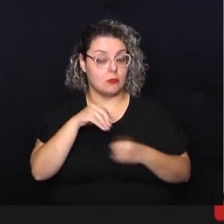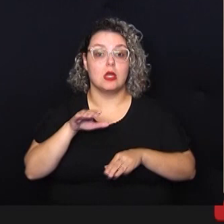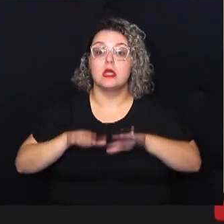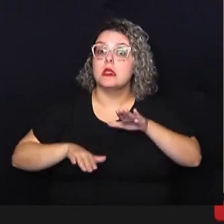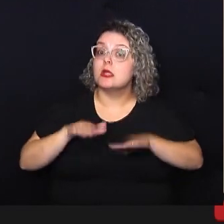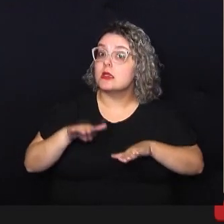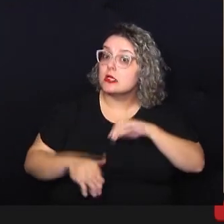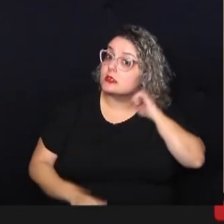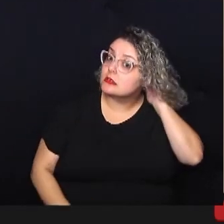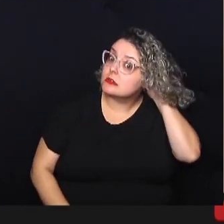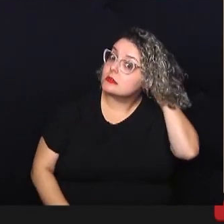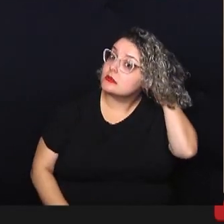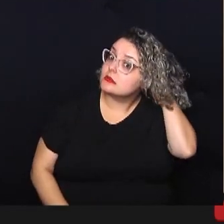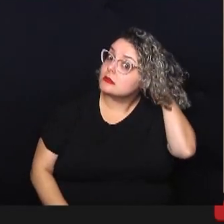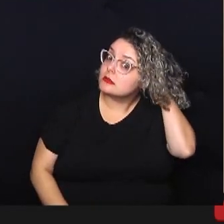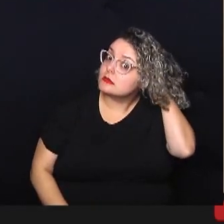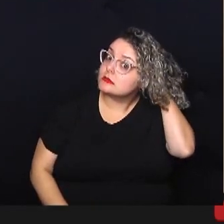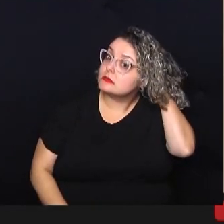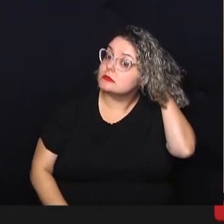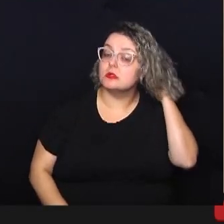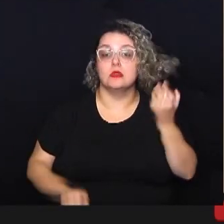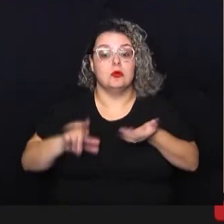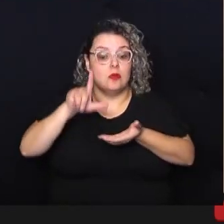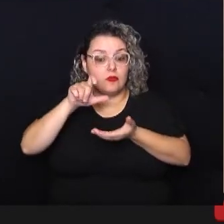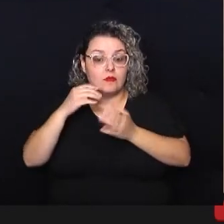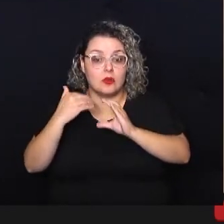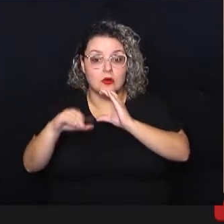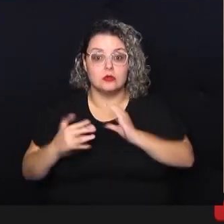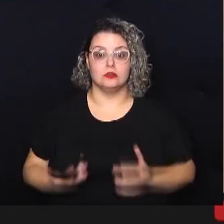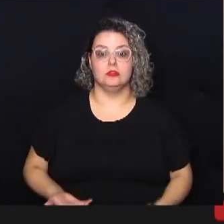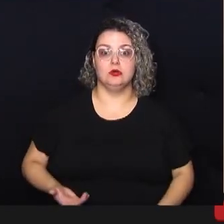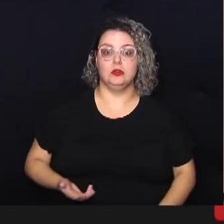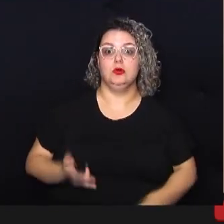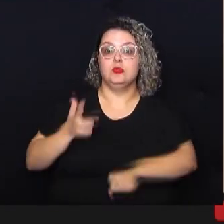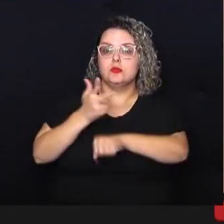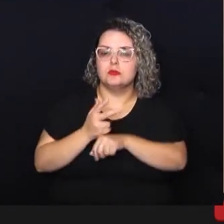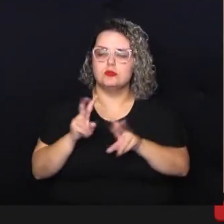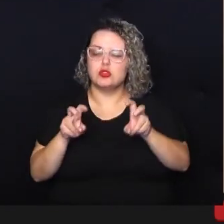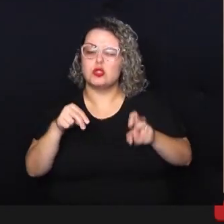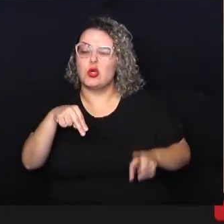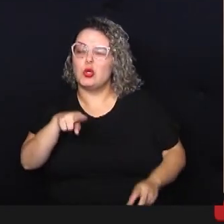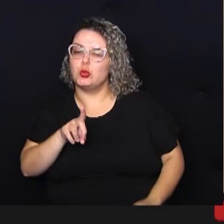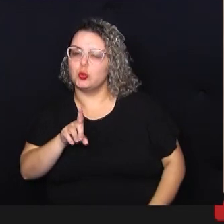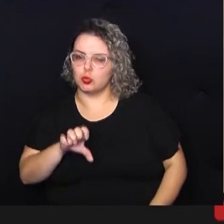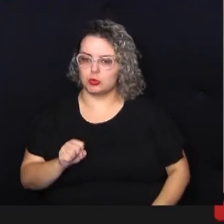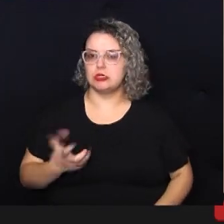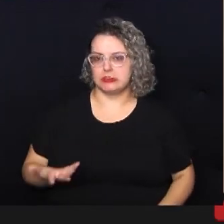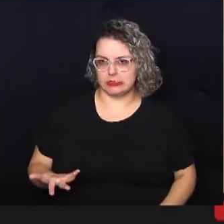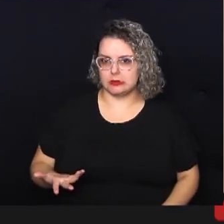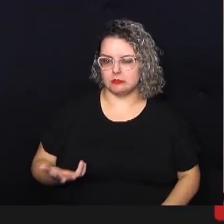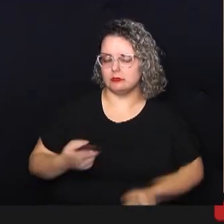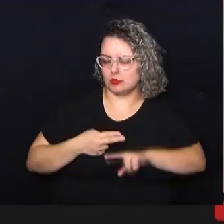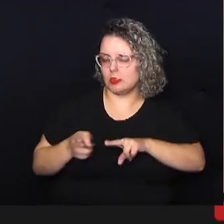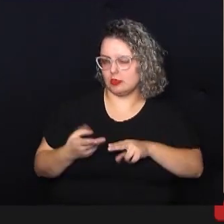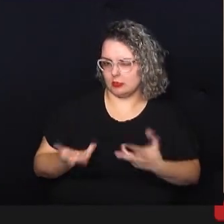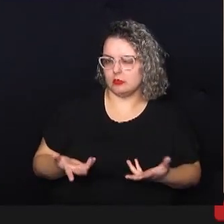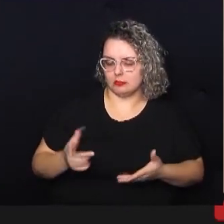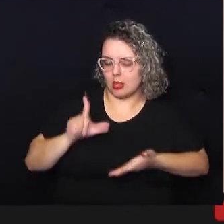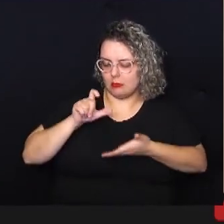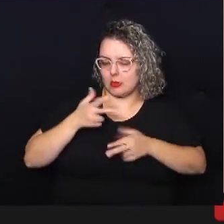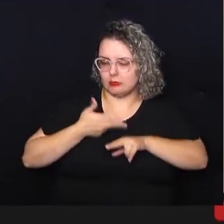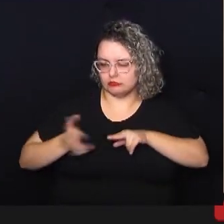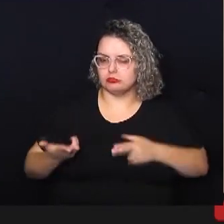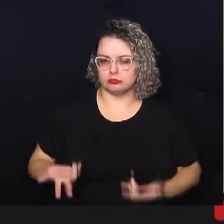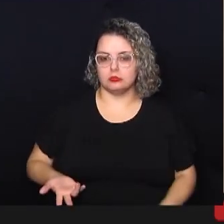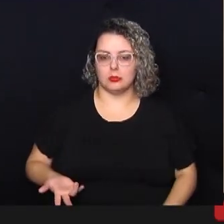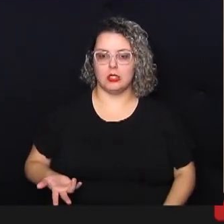vezes manda fotos, manda vídeos, manda os famosos nudes. E isso vai gerando uma. A criança fica